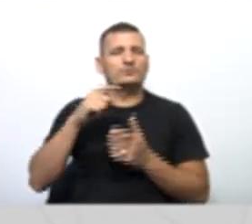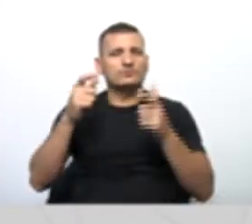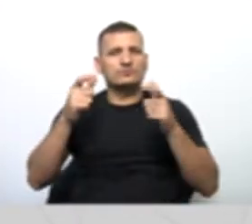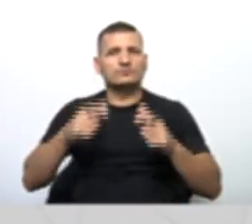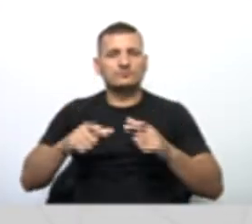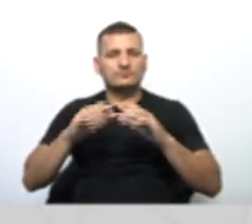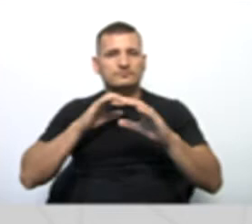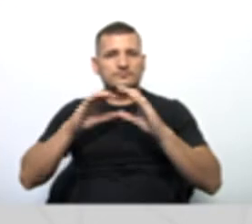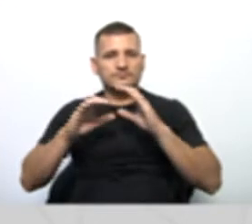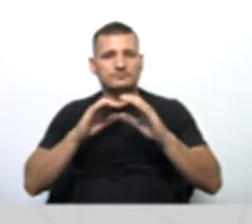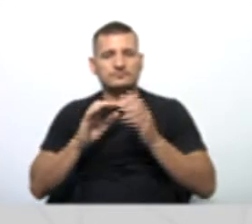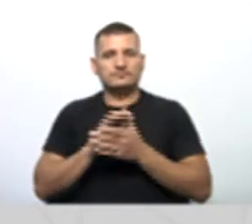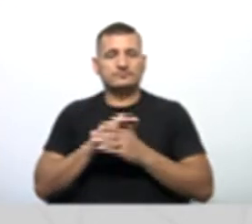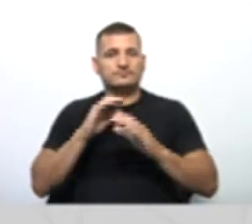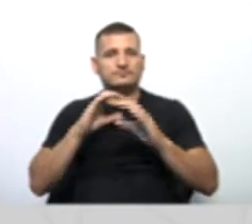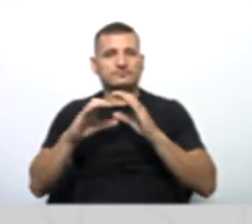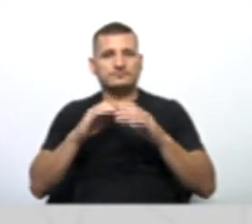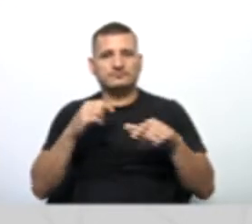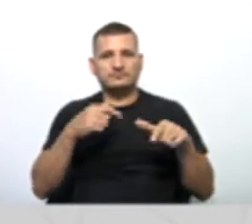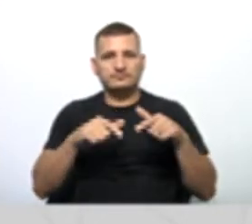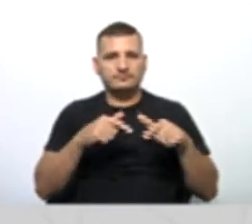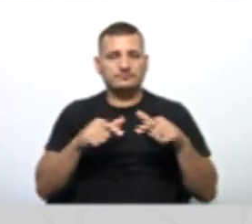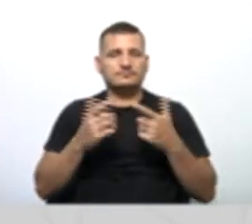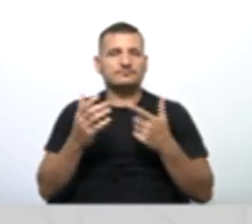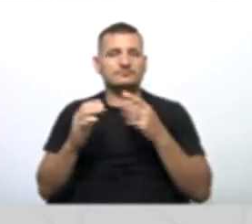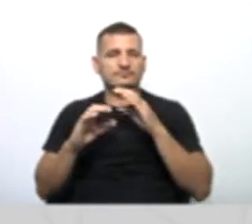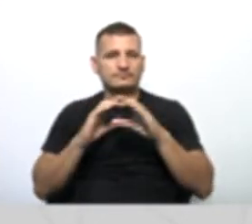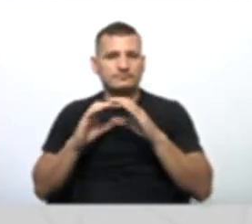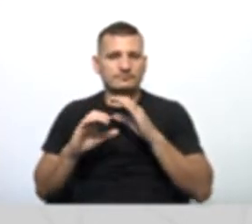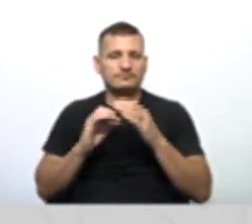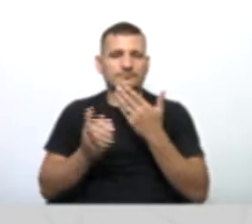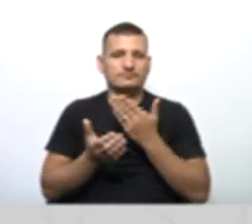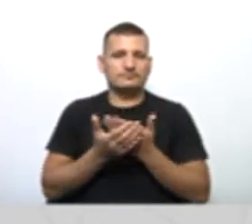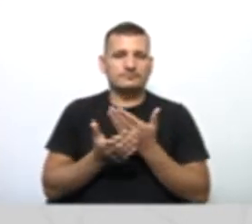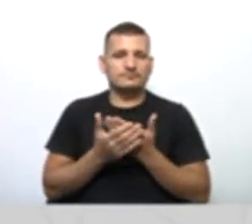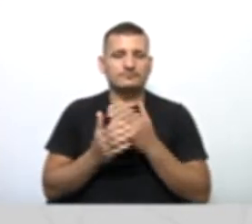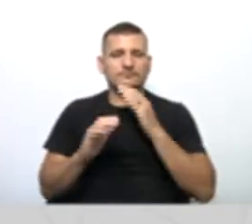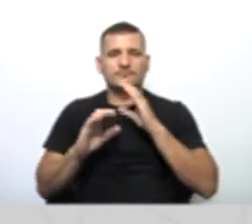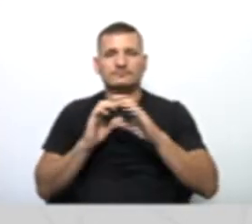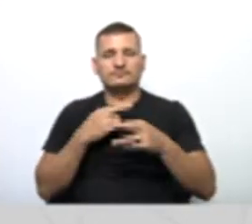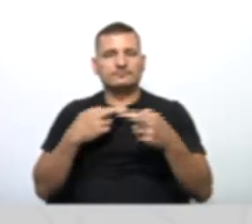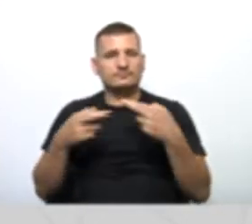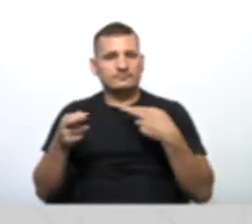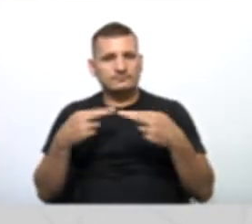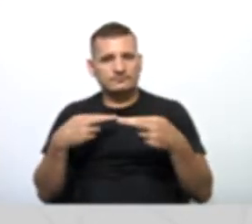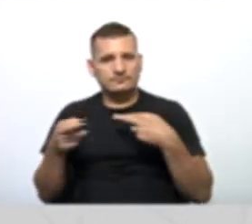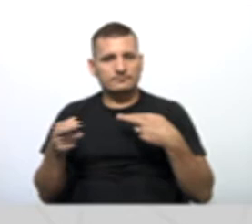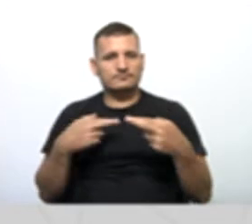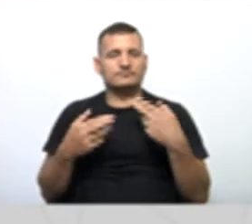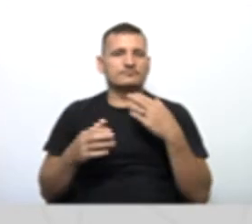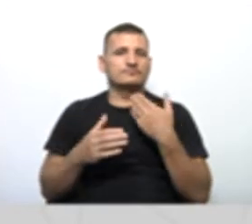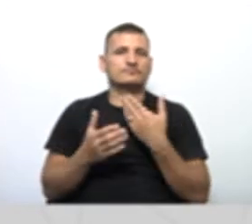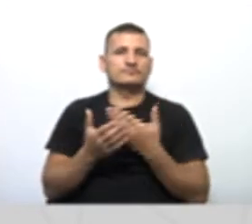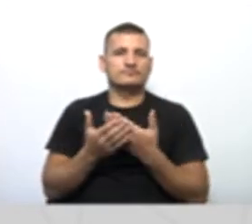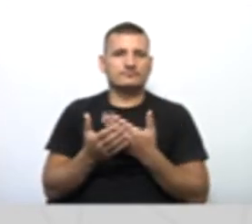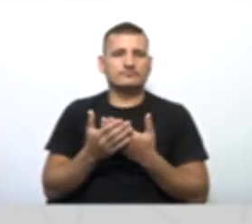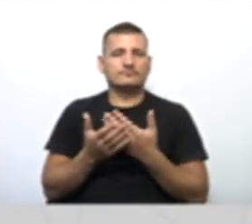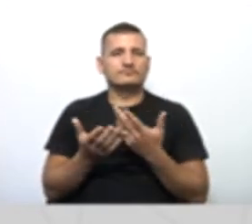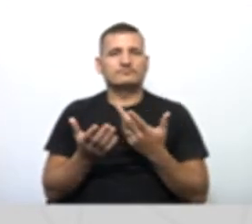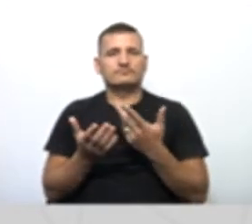se comunica para o trabalho, para estudo, para relacionamento, para compras, para entretenimento, enfim, até